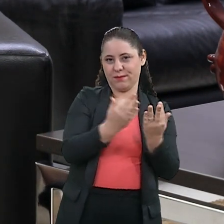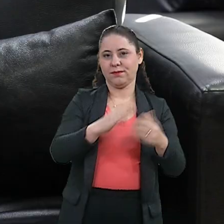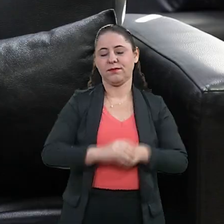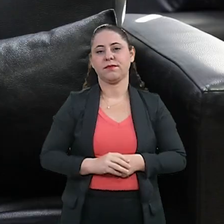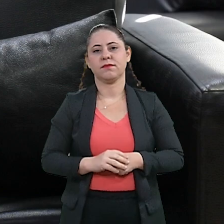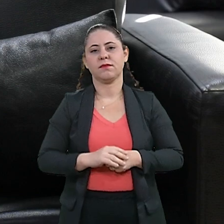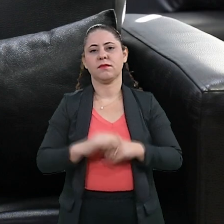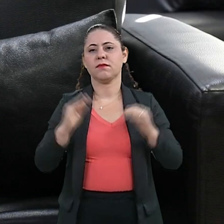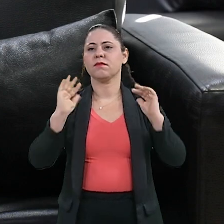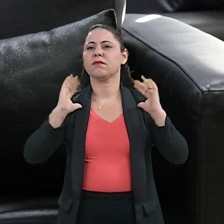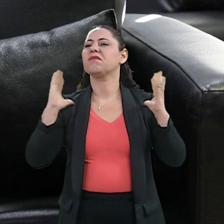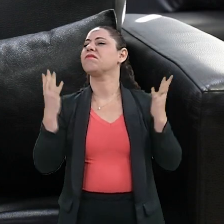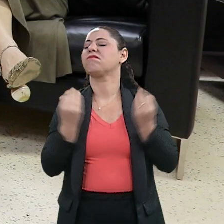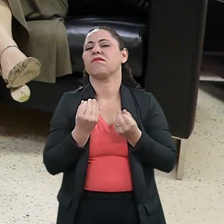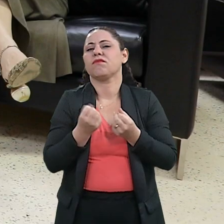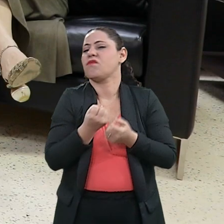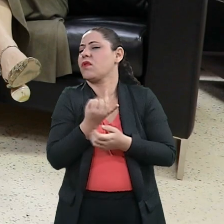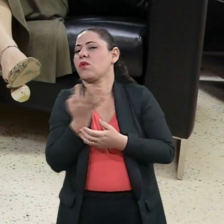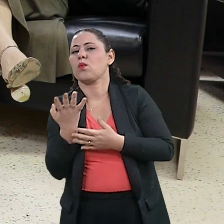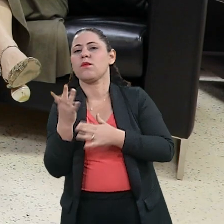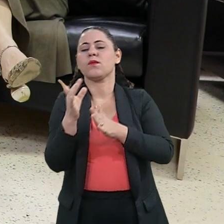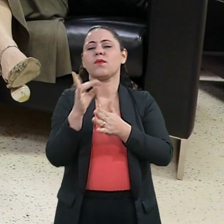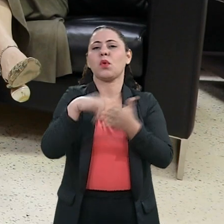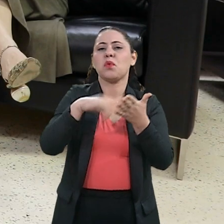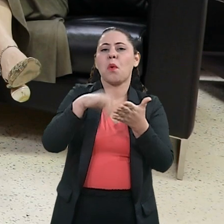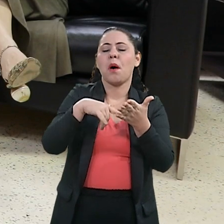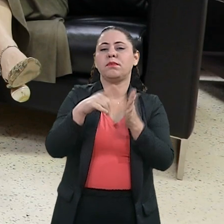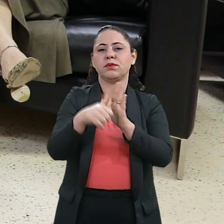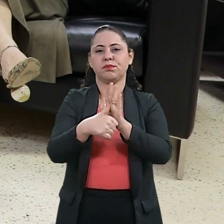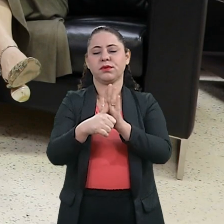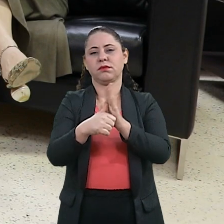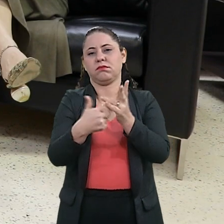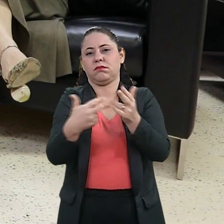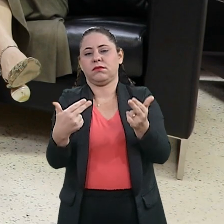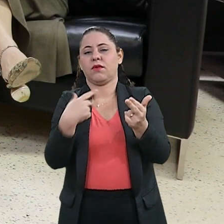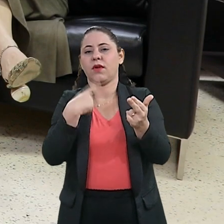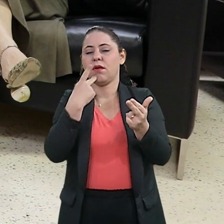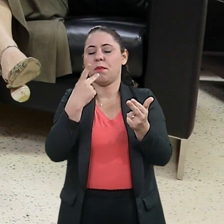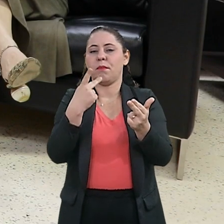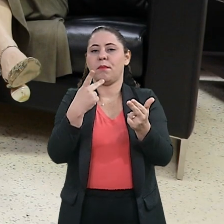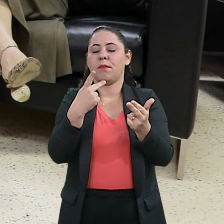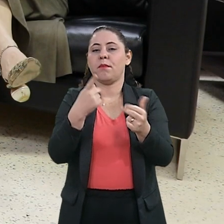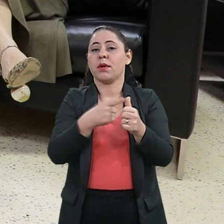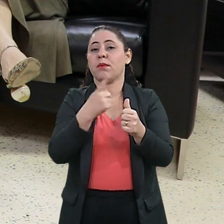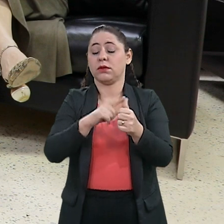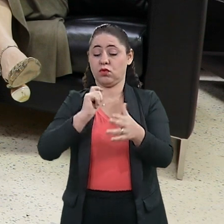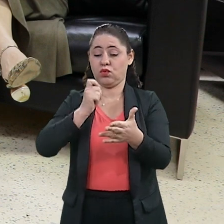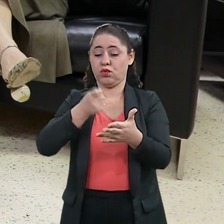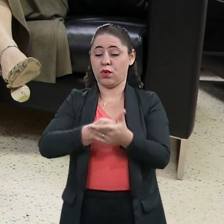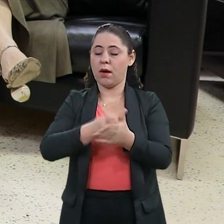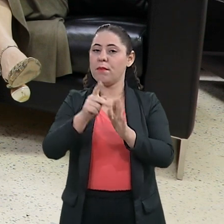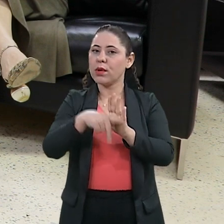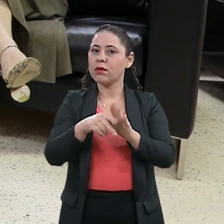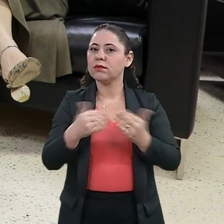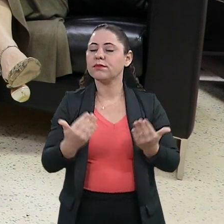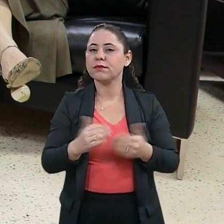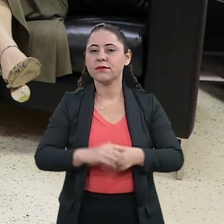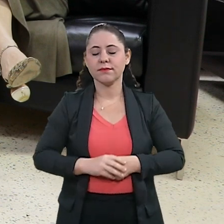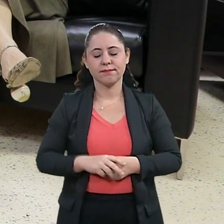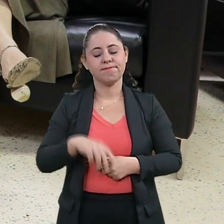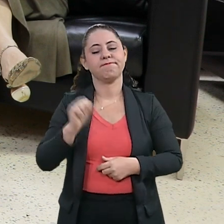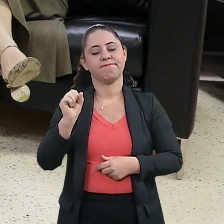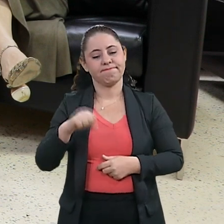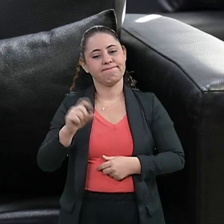biológica. Desembargadora, quais são os documentos, a senhora falou sobre eles no primeiro bloco, exigidos para o